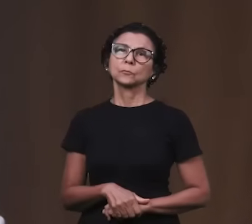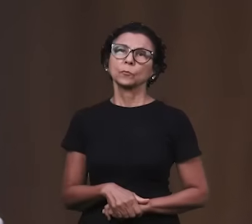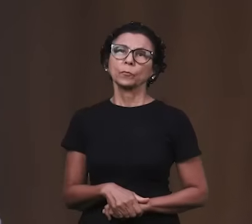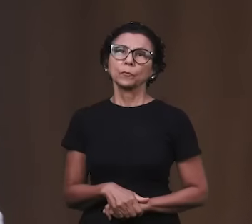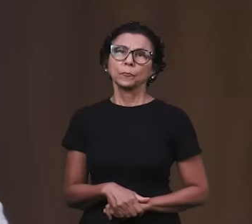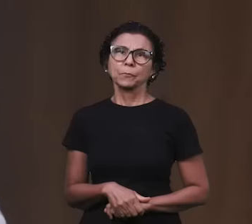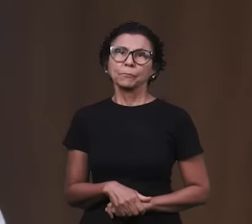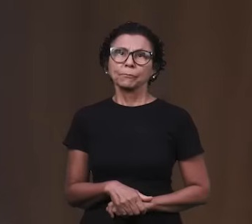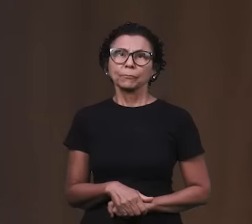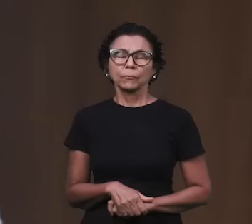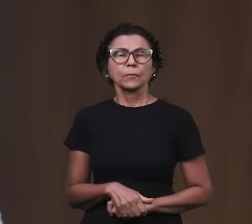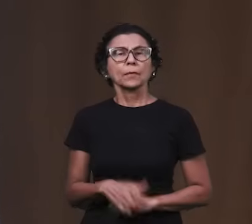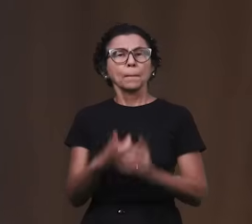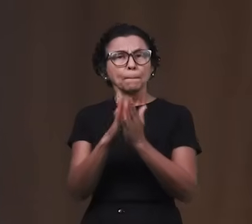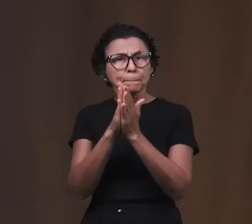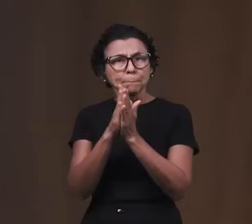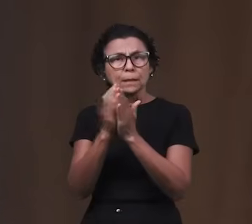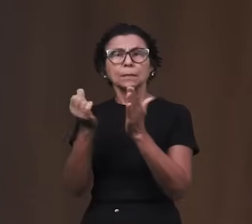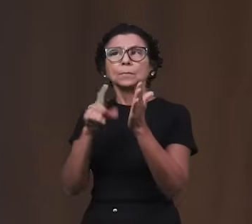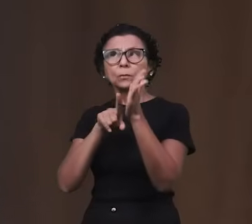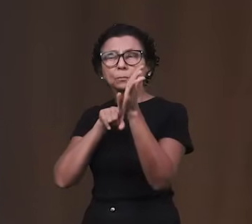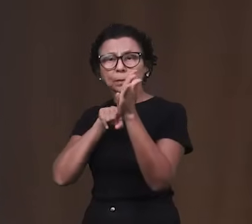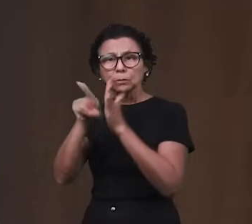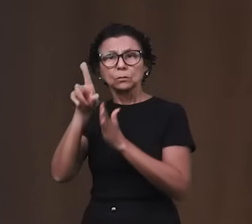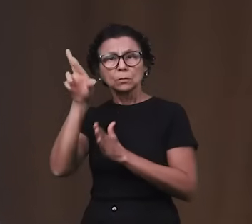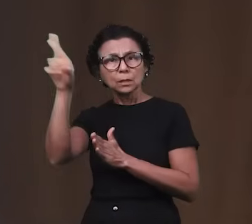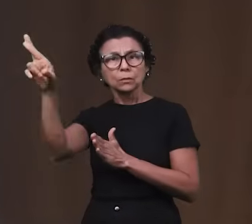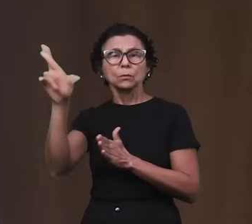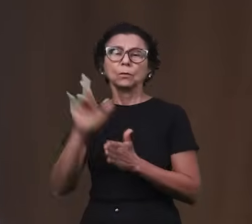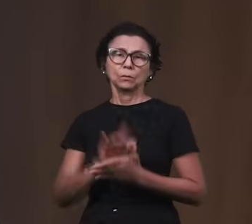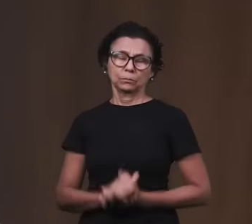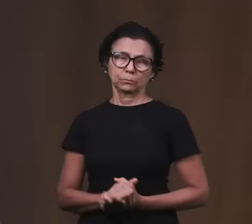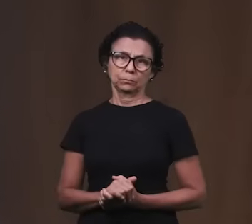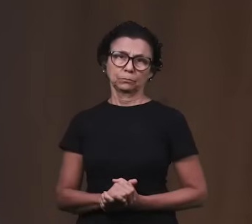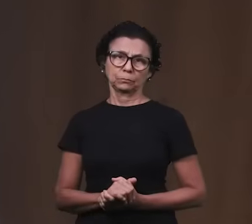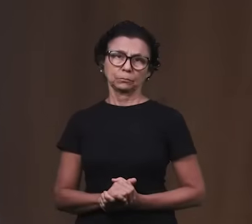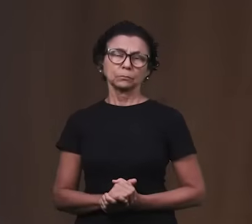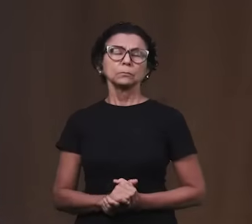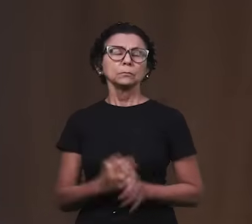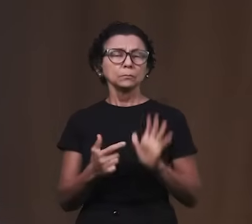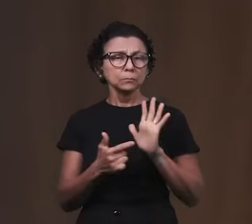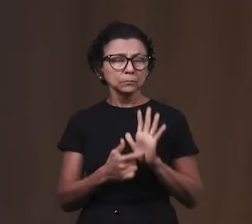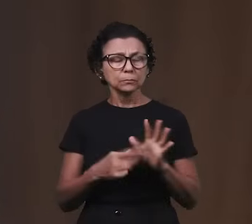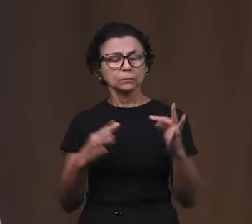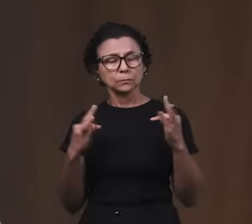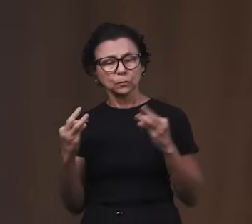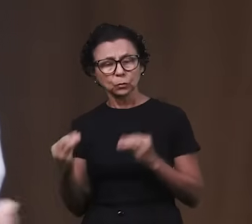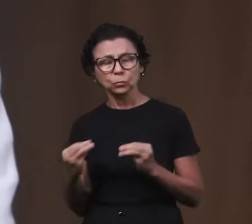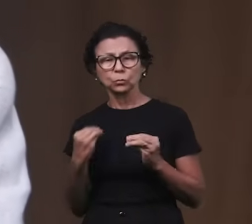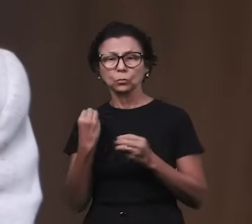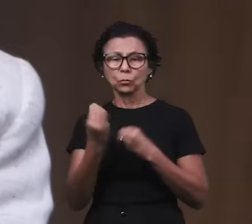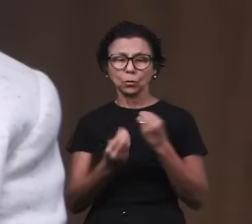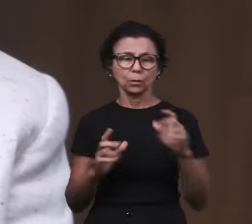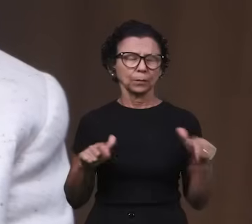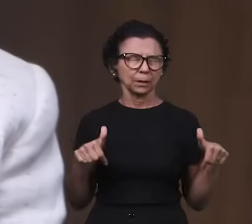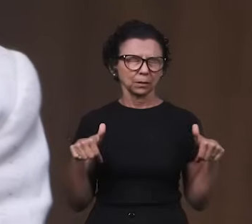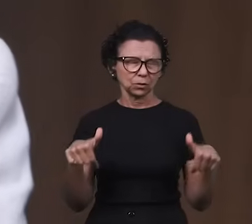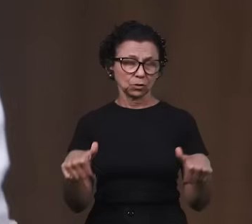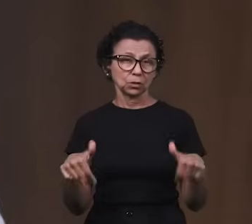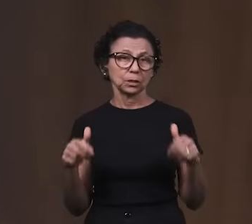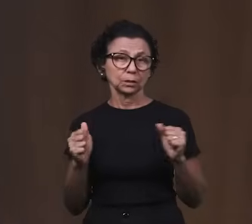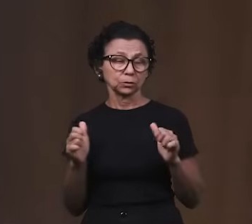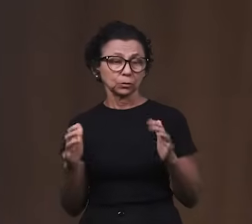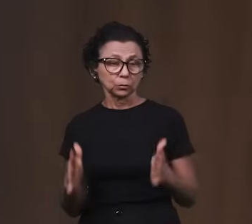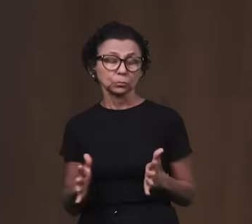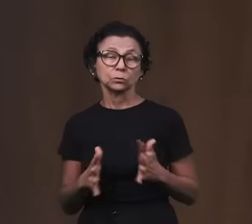Se tomar uma decisão, consulta a palavra. Ele vai te direcionar o que você tem que fazer, qual é o ensino que você vai ter que dar, qual a